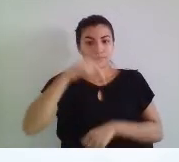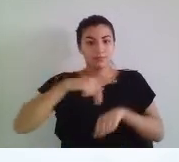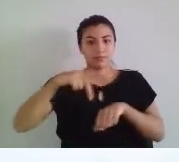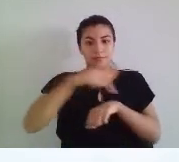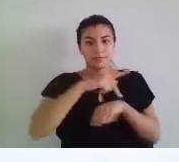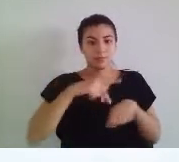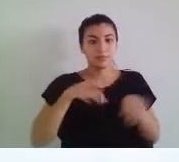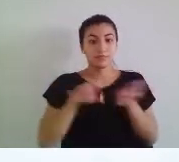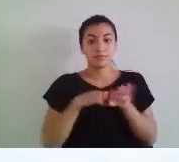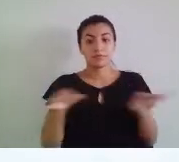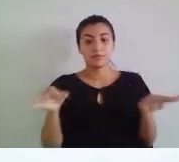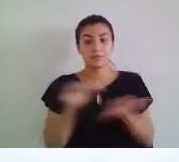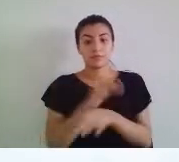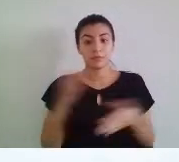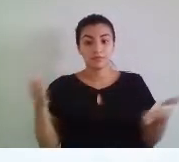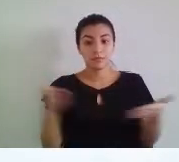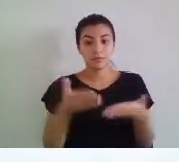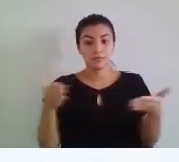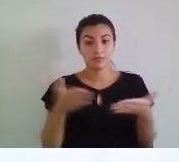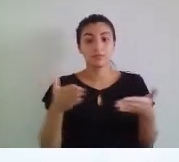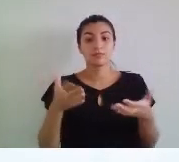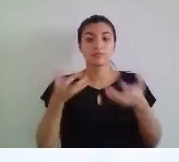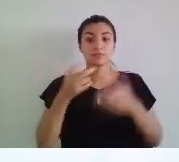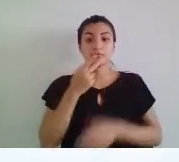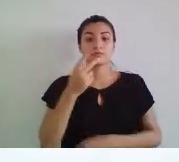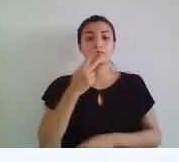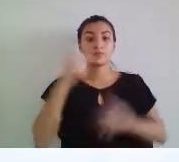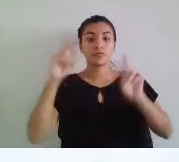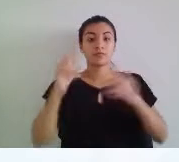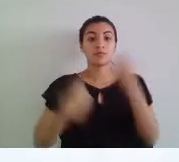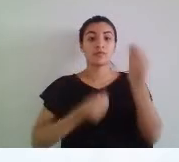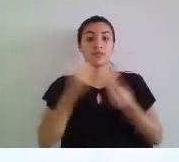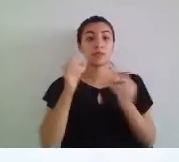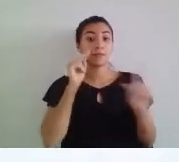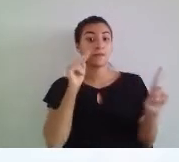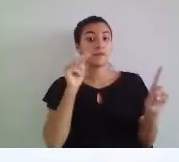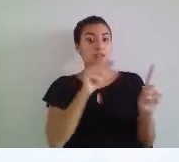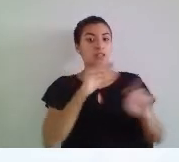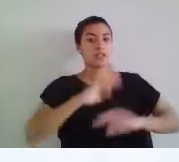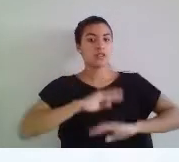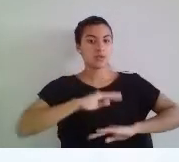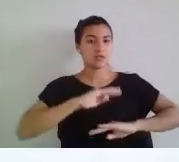para encerrar aqui, eu queria que você falasse um pouco sobre como você vê essa situação.